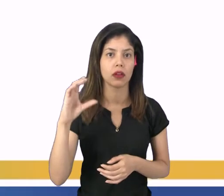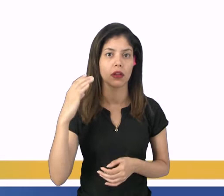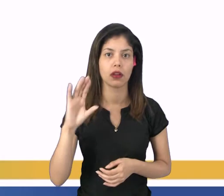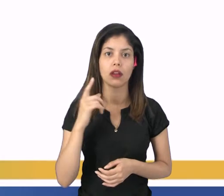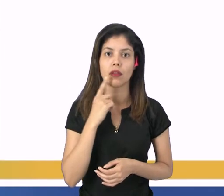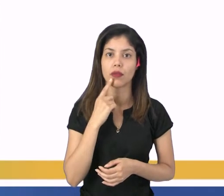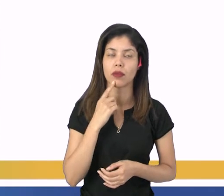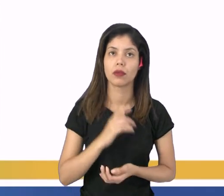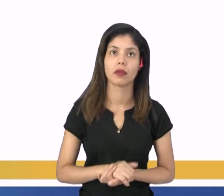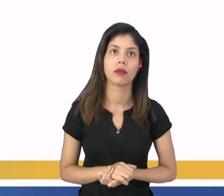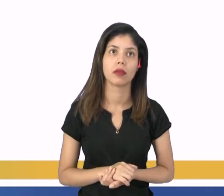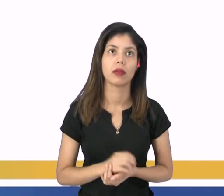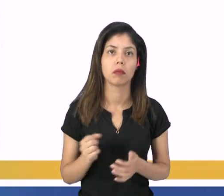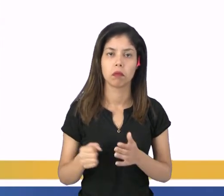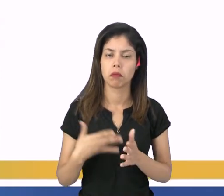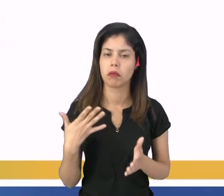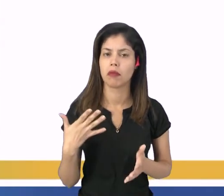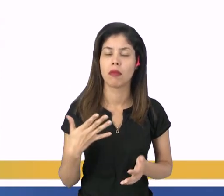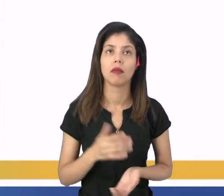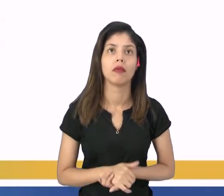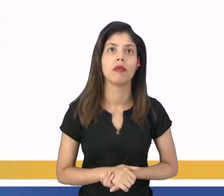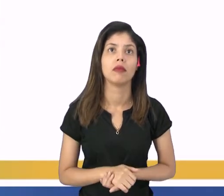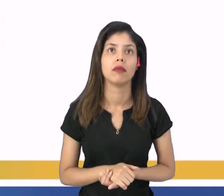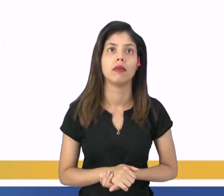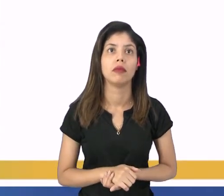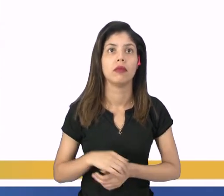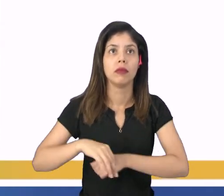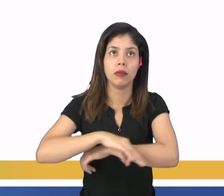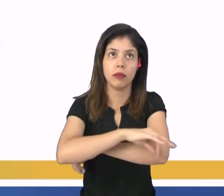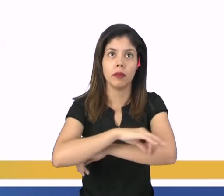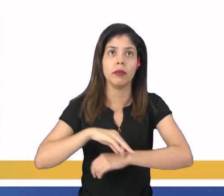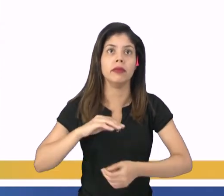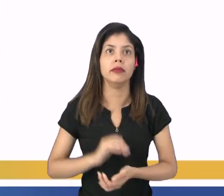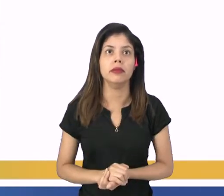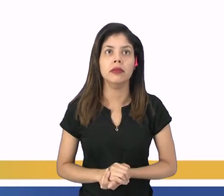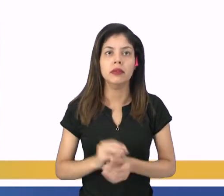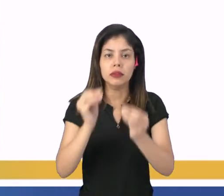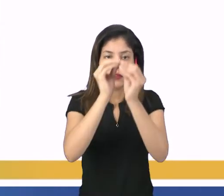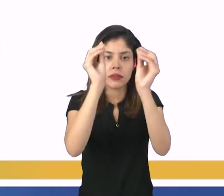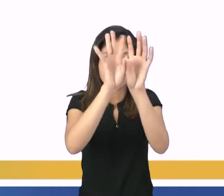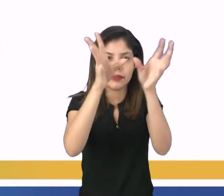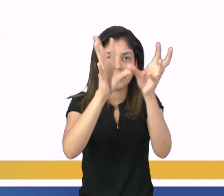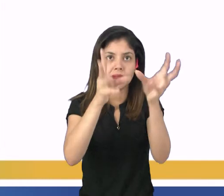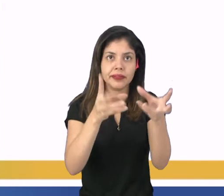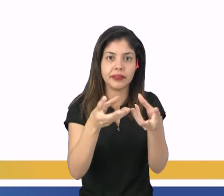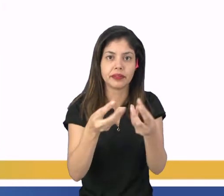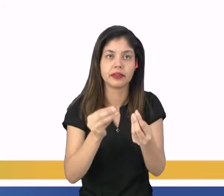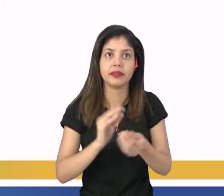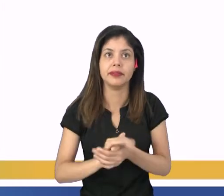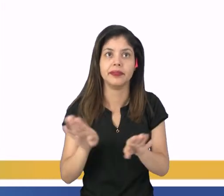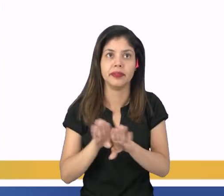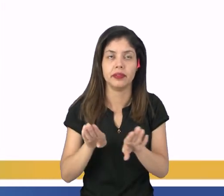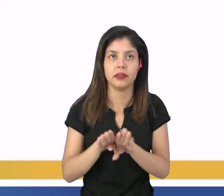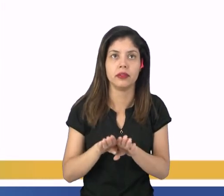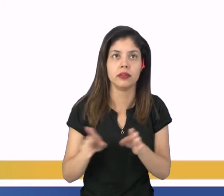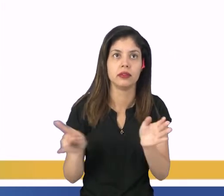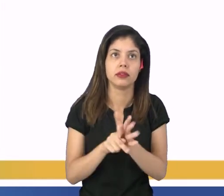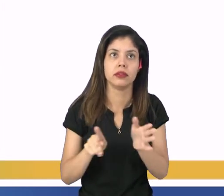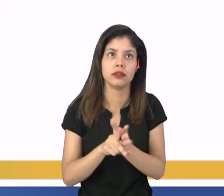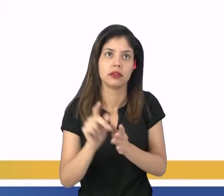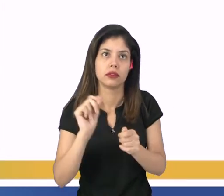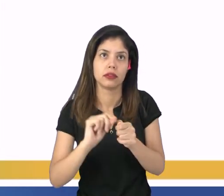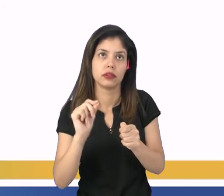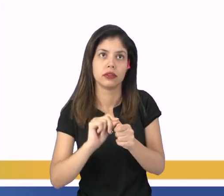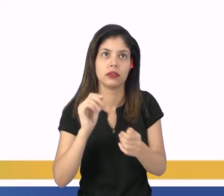Trabalhando, certo? O artesanato. Os artesanatos incas, na realidade, eram peritos, né? Os